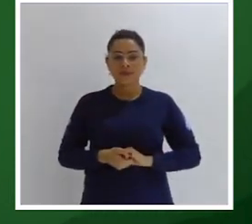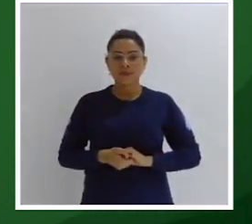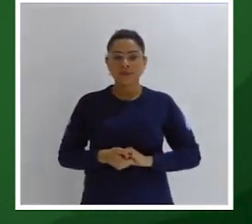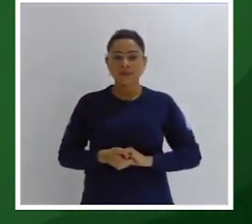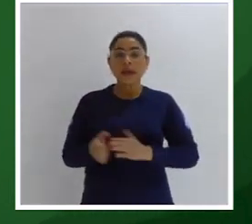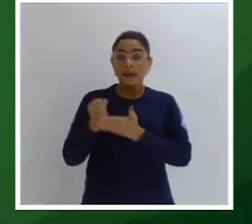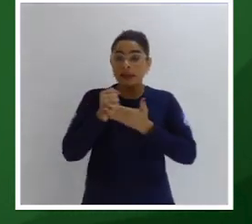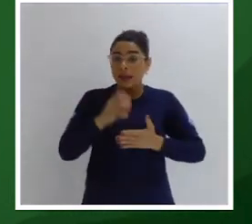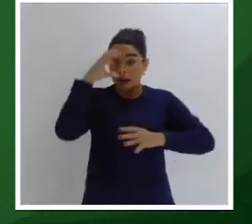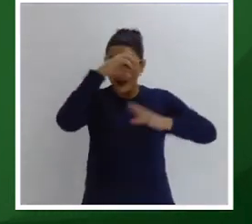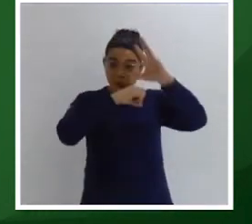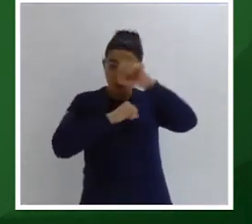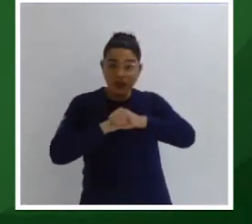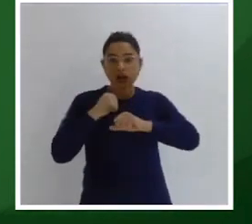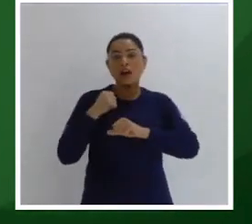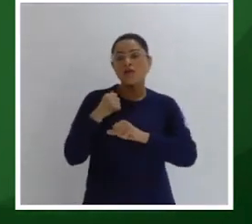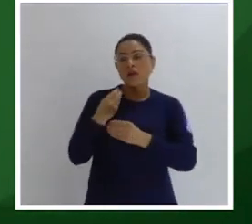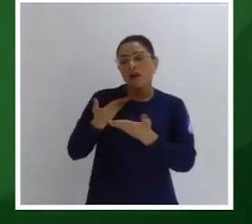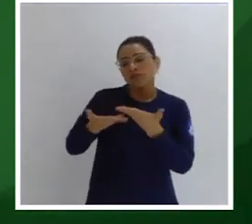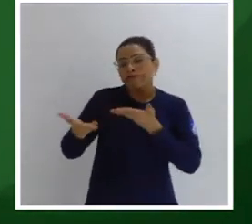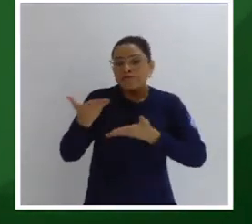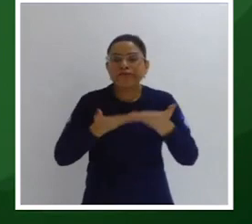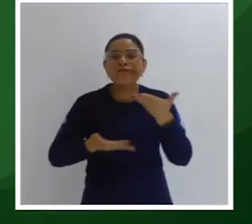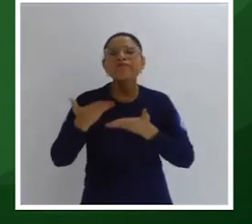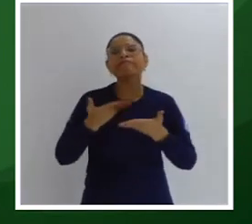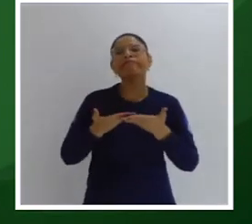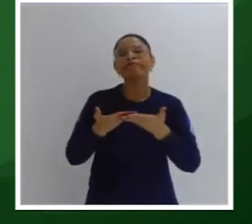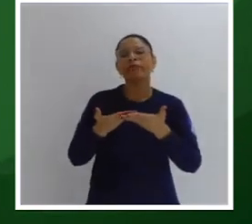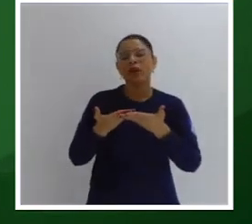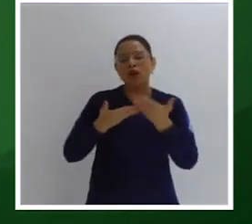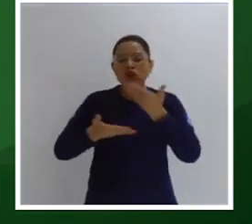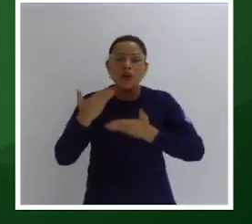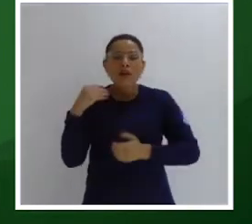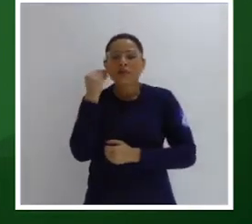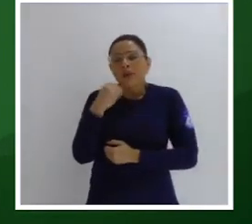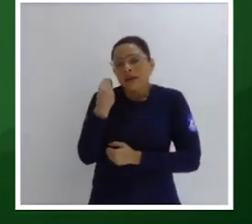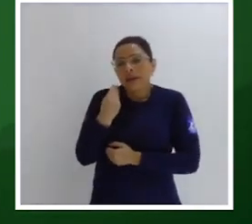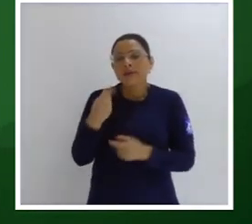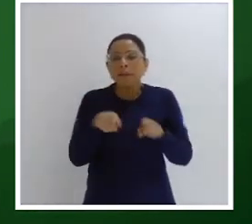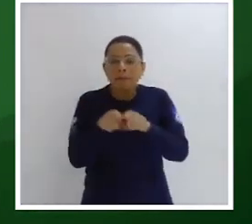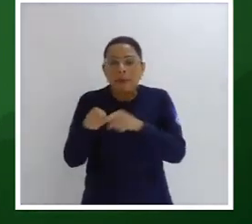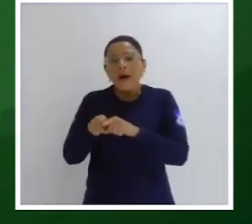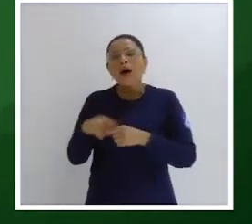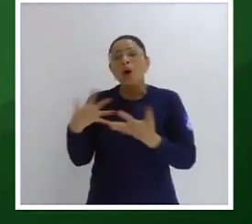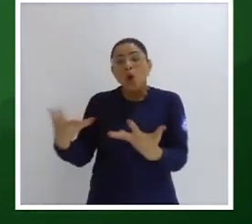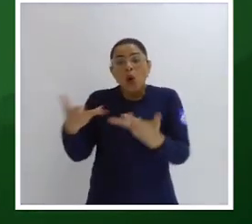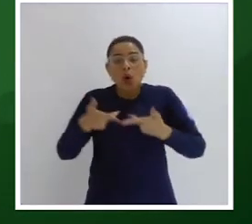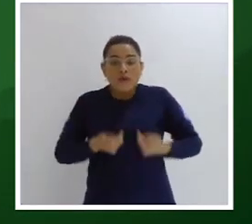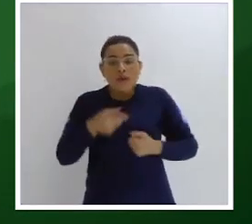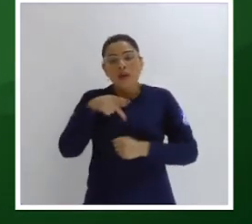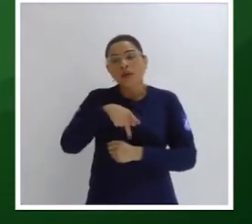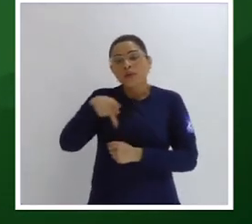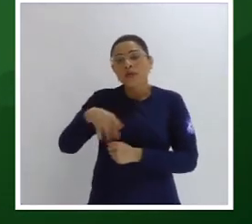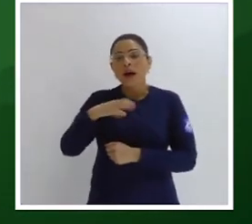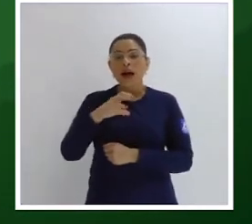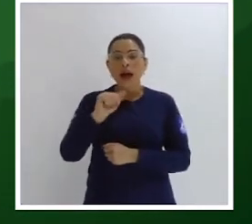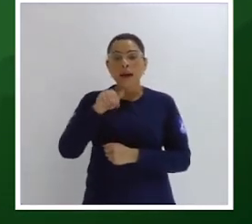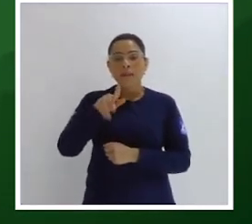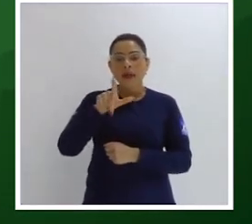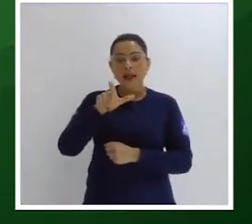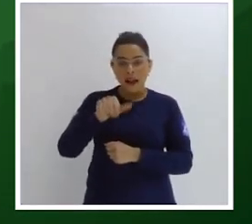aprendizagem né troca por pares as trocas experiências por pares nós convidamos a professora Camila